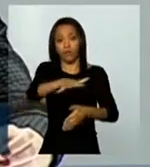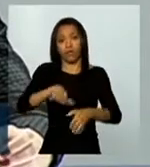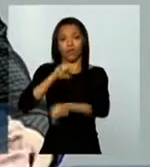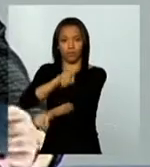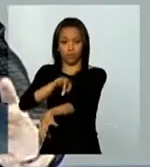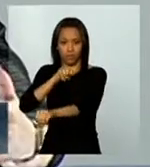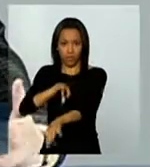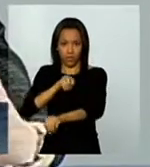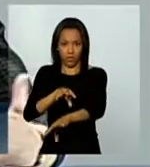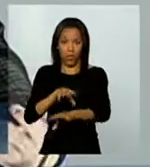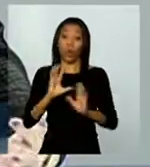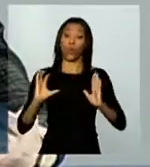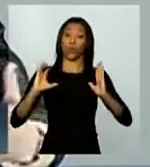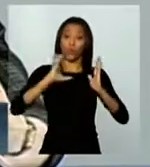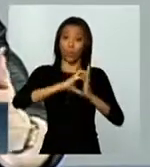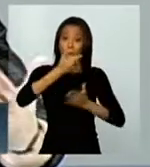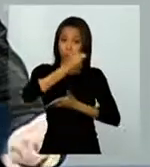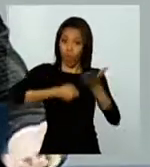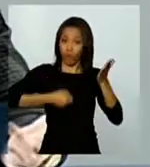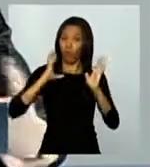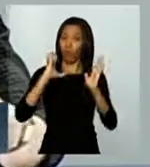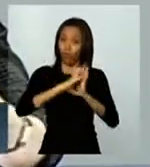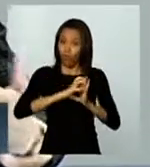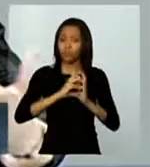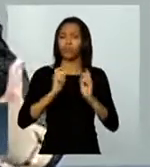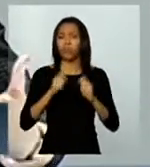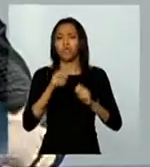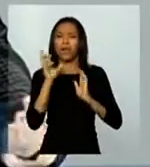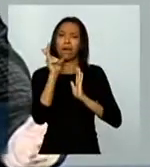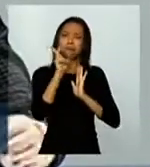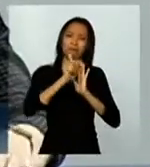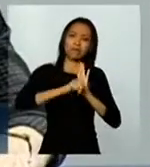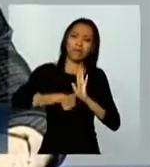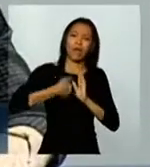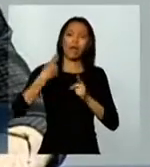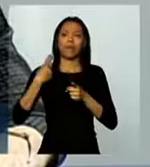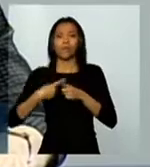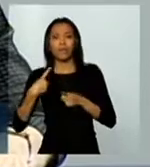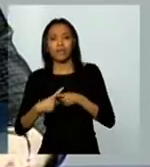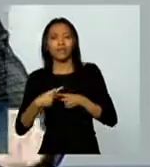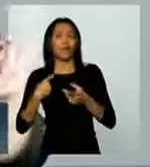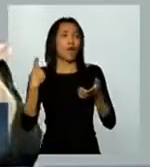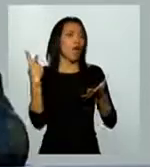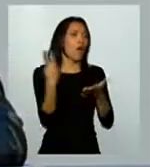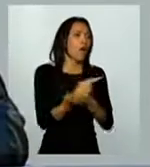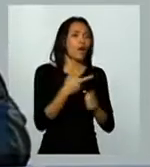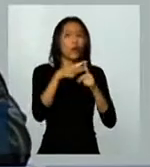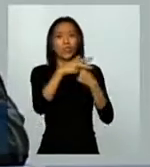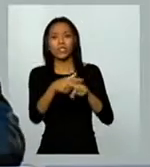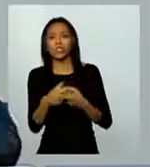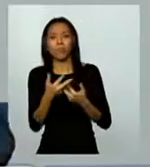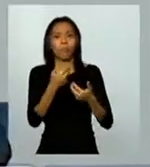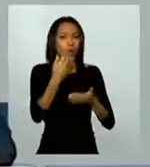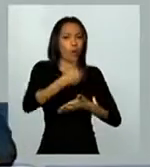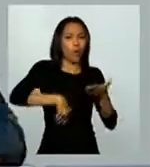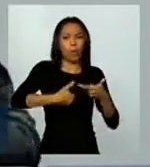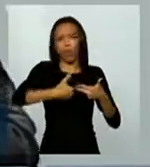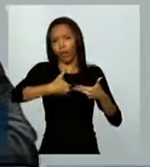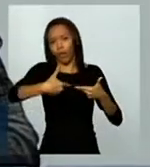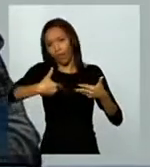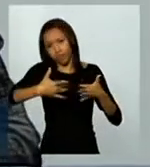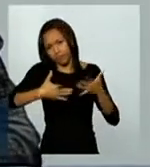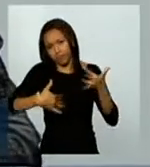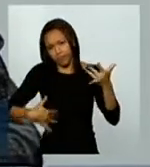Uma parte dos concursos pode atrasar, às vezes tem um recurso e outro, então deve ter, sim, um ajuste aí na área